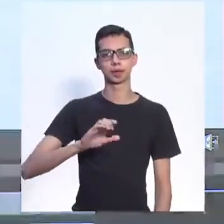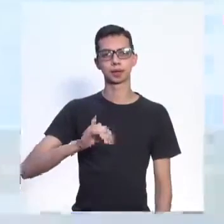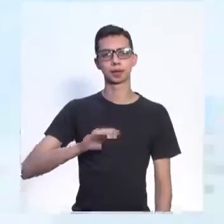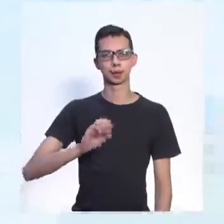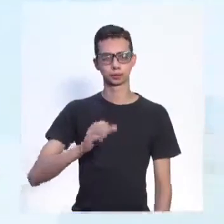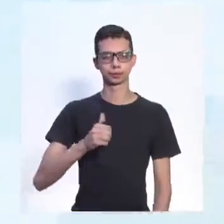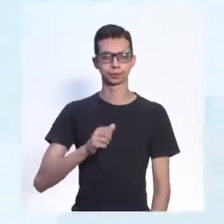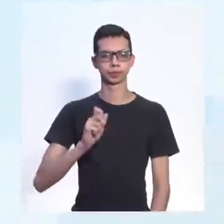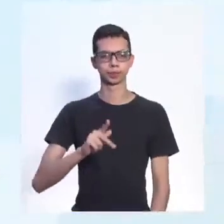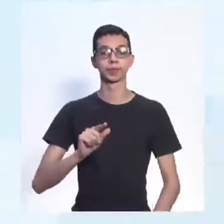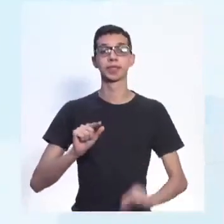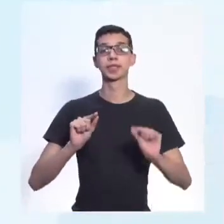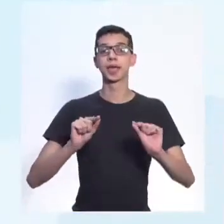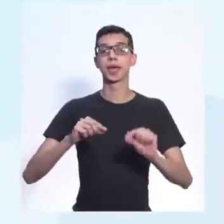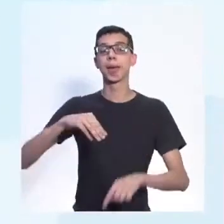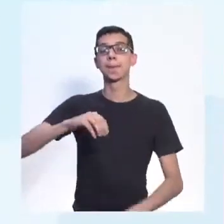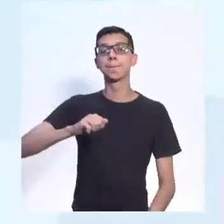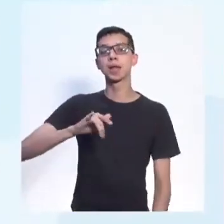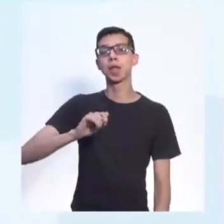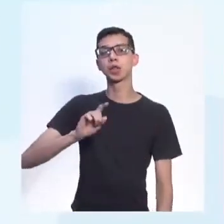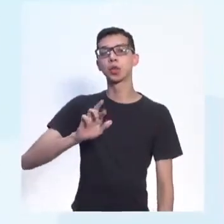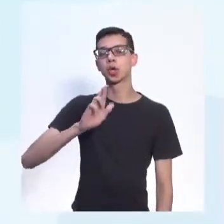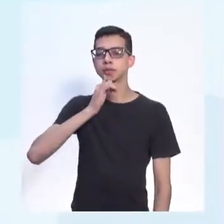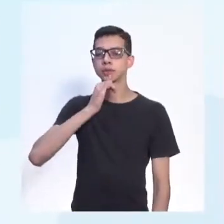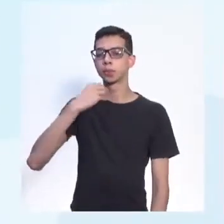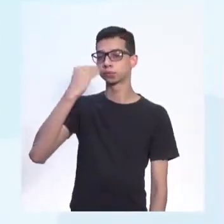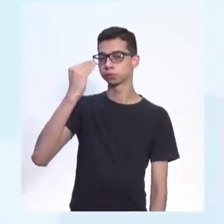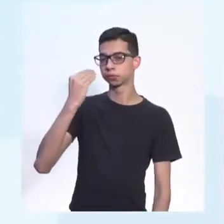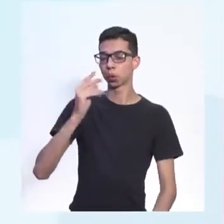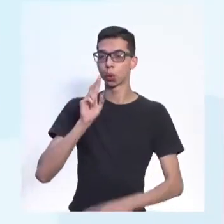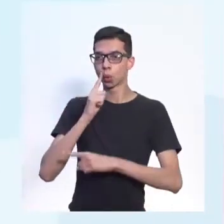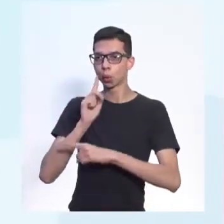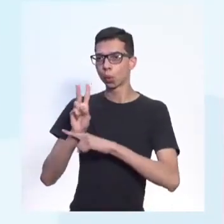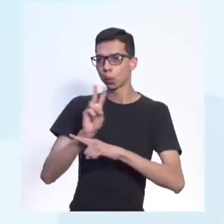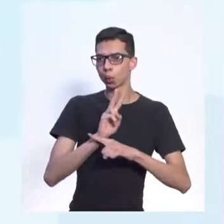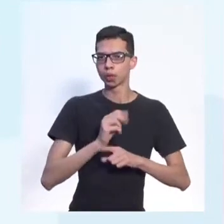caracterização cênica dos artistas sobre o palco. Então, é muito comum a gente ver